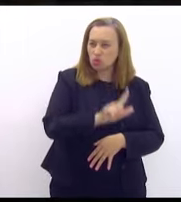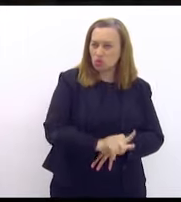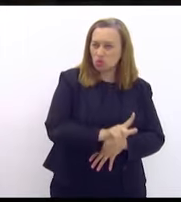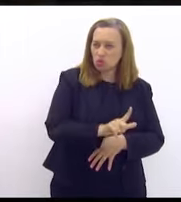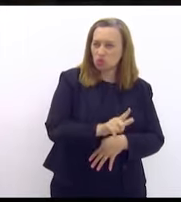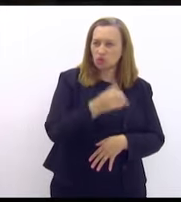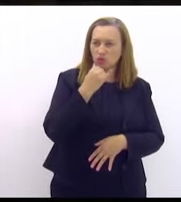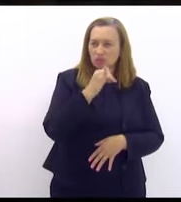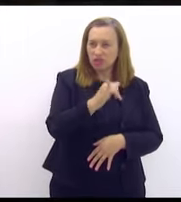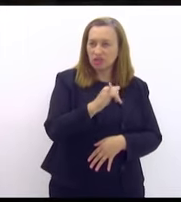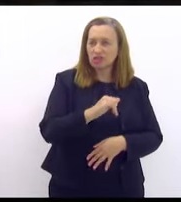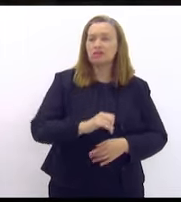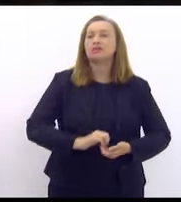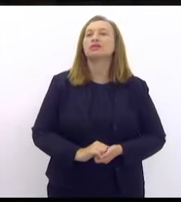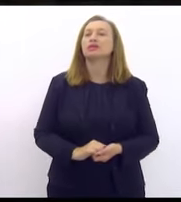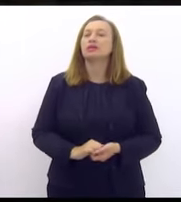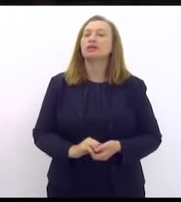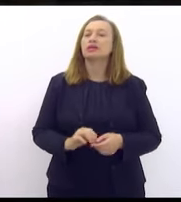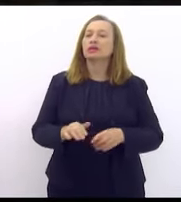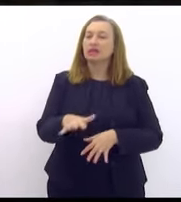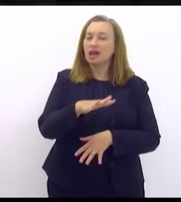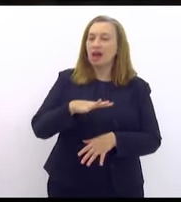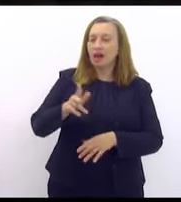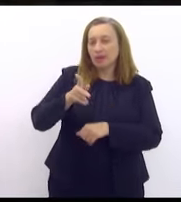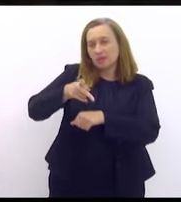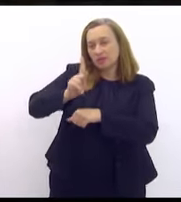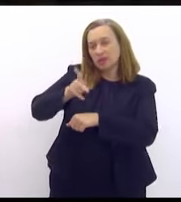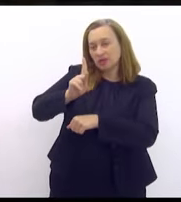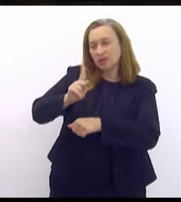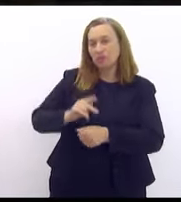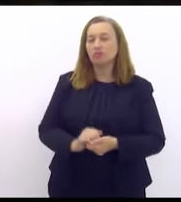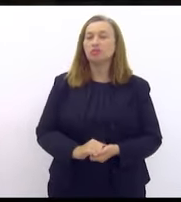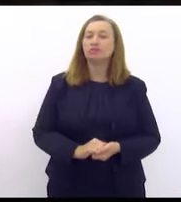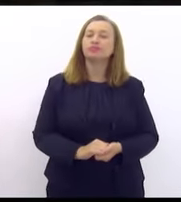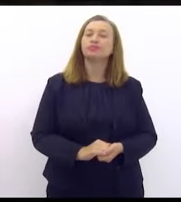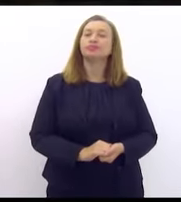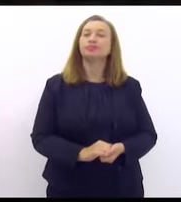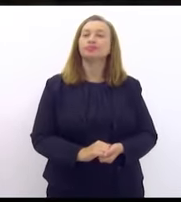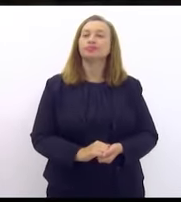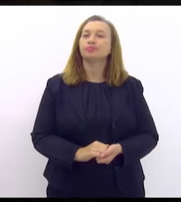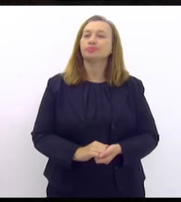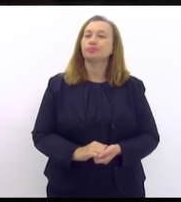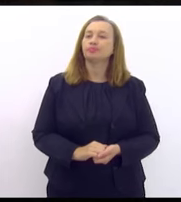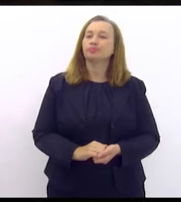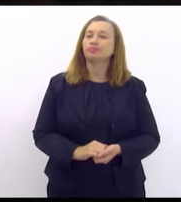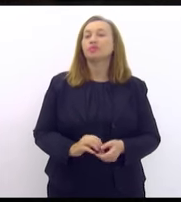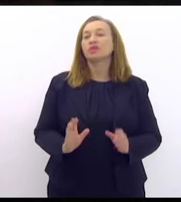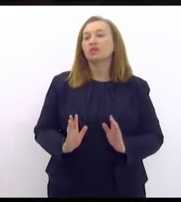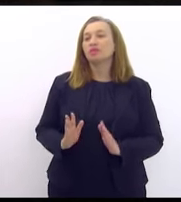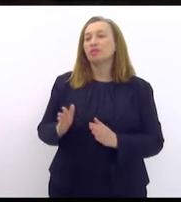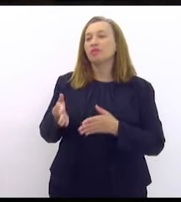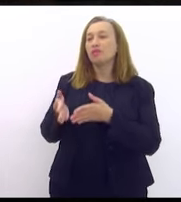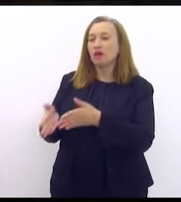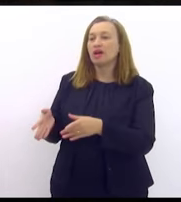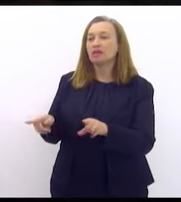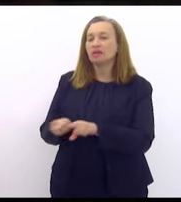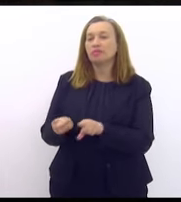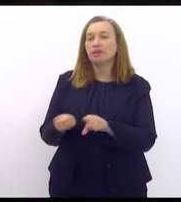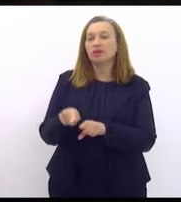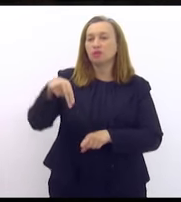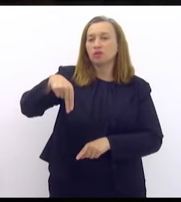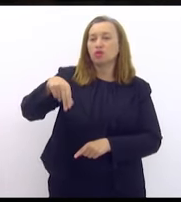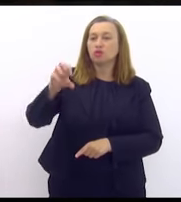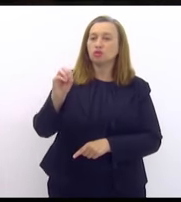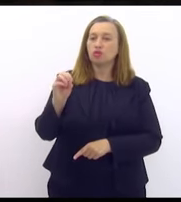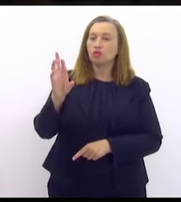eixo petrolífero, é descentralizar principalmente para o nosso noroeste, né?